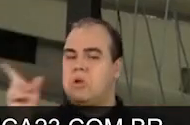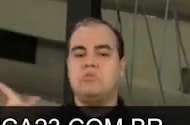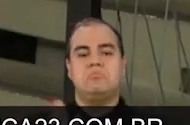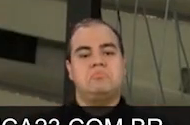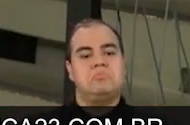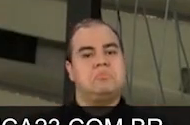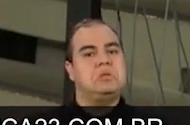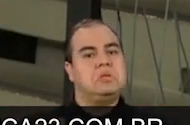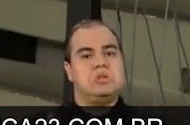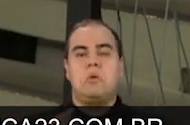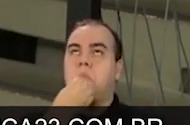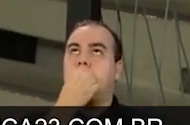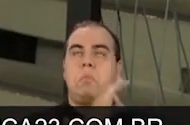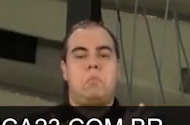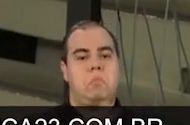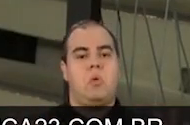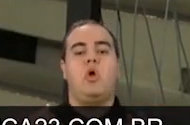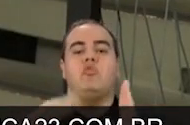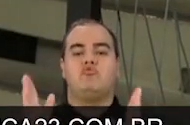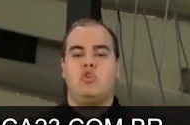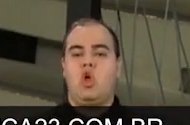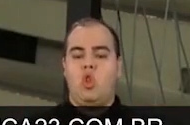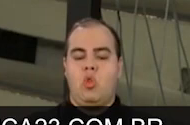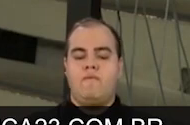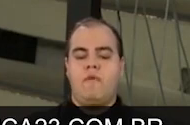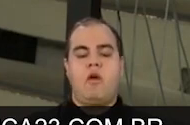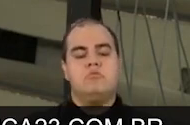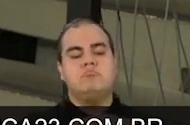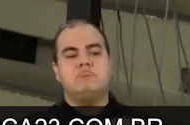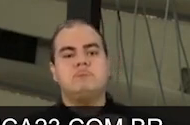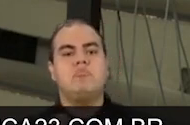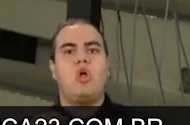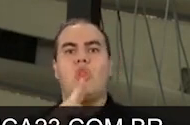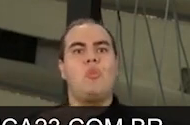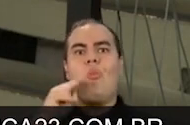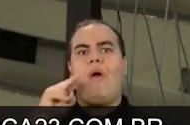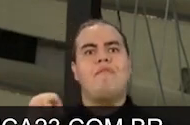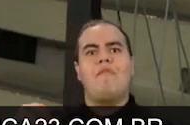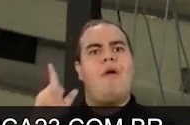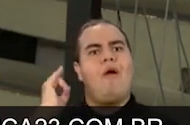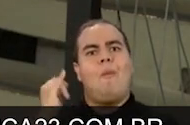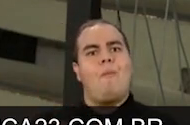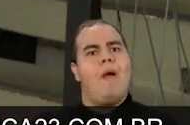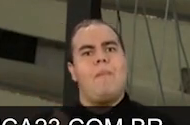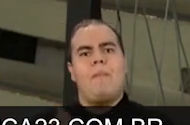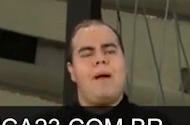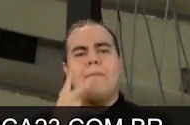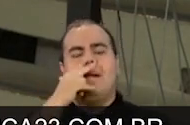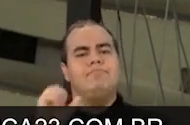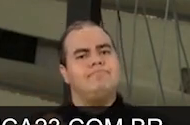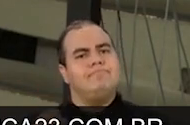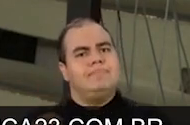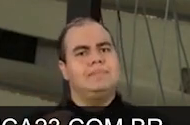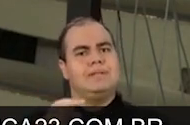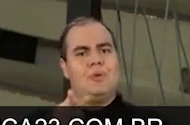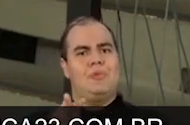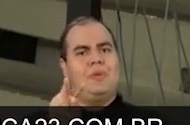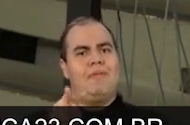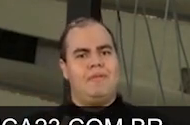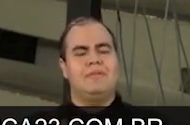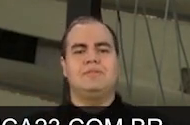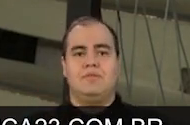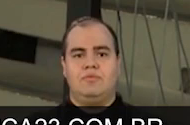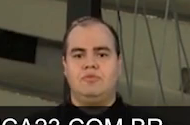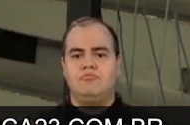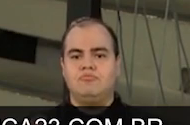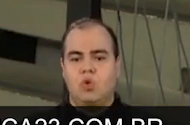boa. Eu já fui em vários lugares, nunca achei alguma coisa parecida. E eu acho que dá uma segurança para a mulher. Você chega